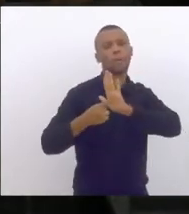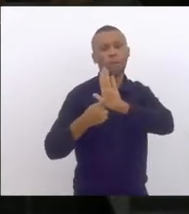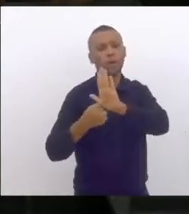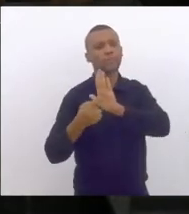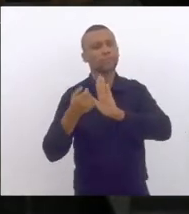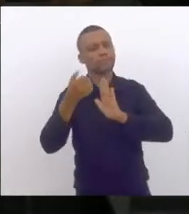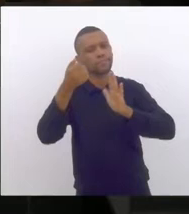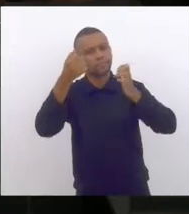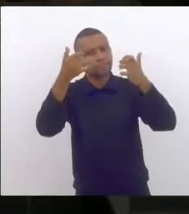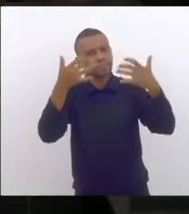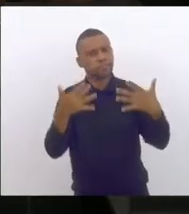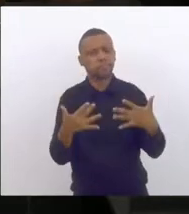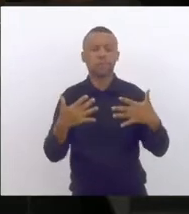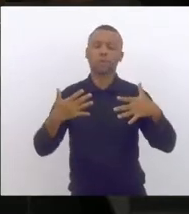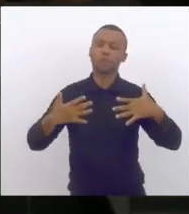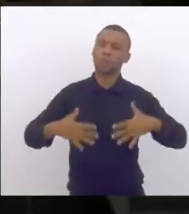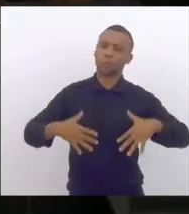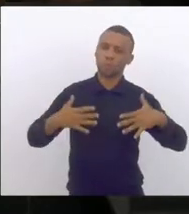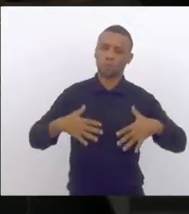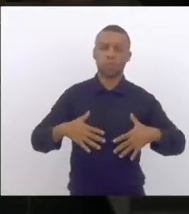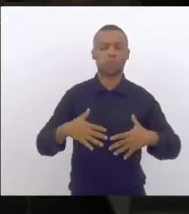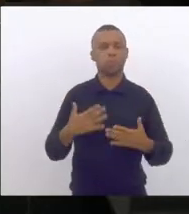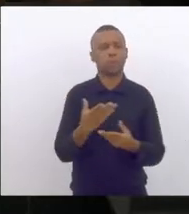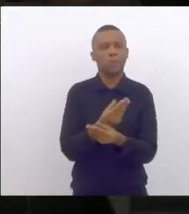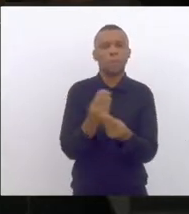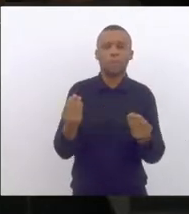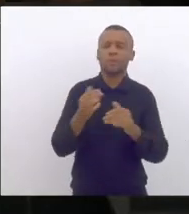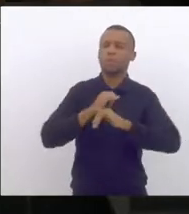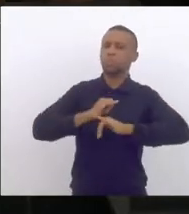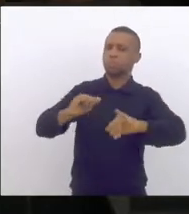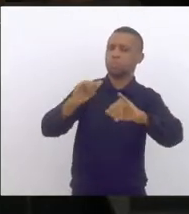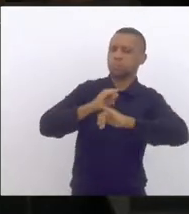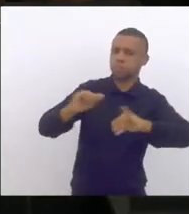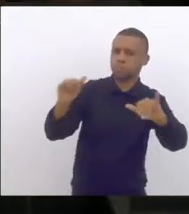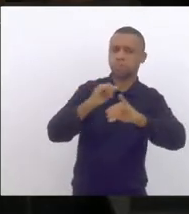de maneira farta abundante